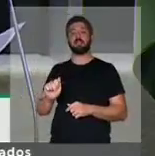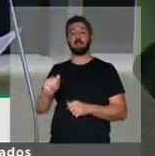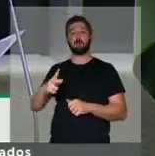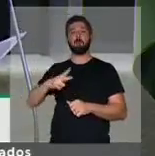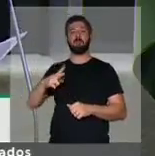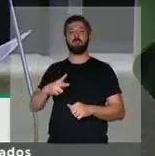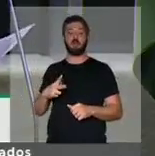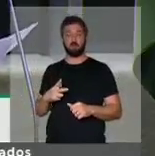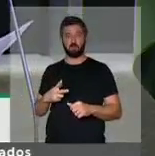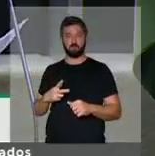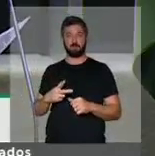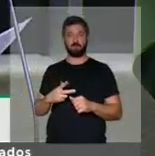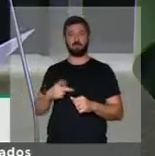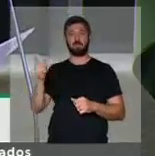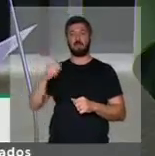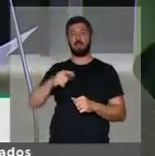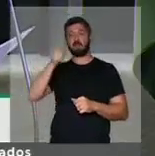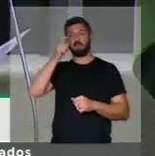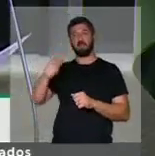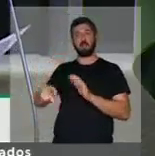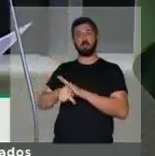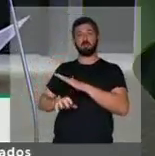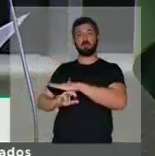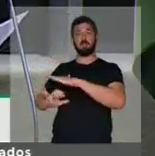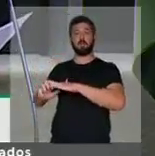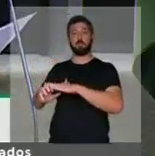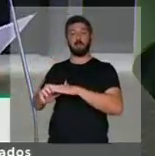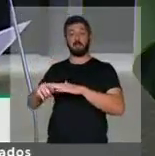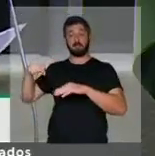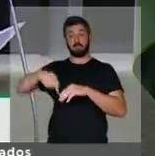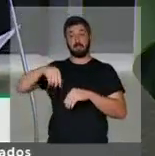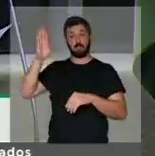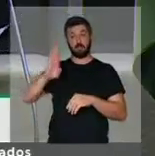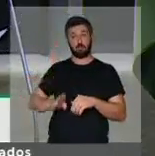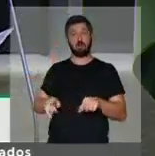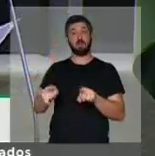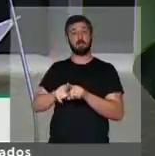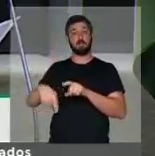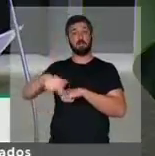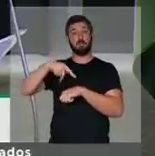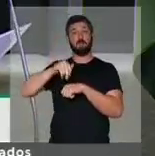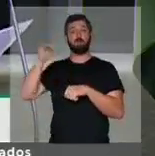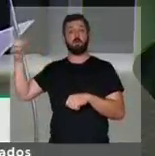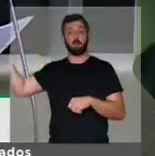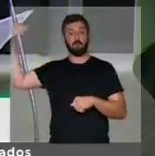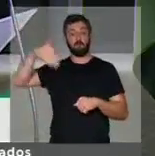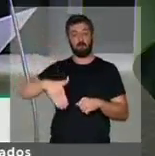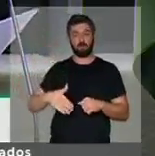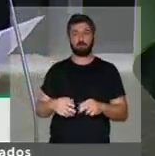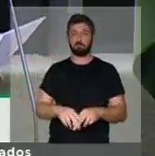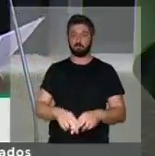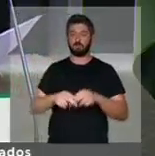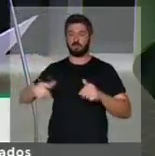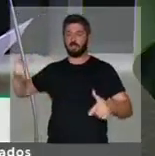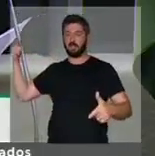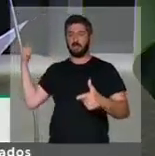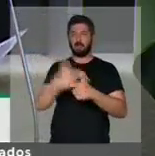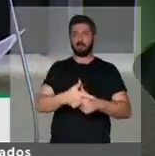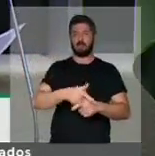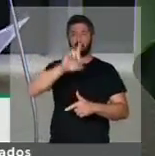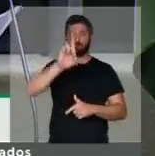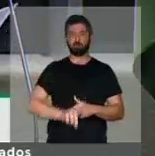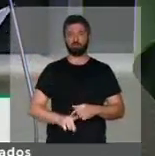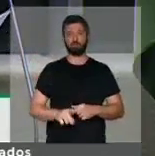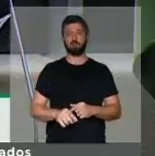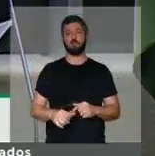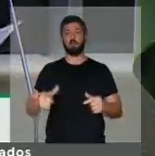privada, atendendo ao capital privado nacional e internacional. Por isso, ataca duramente os